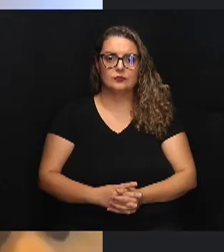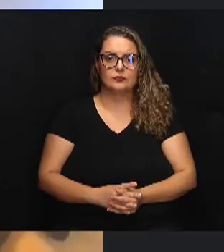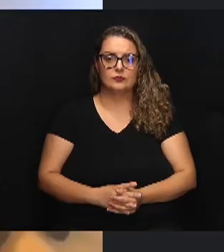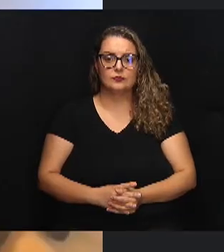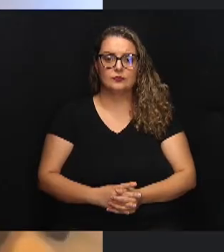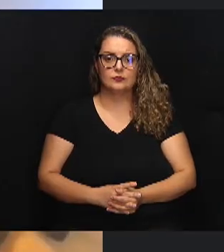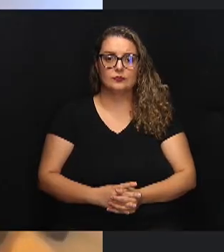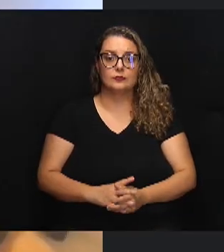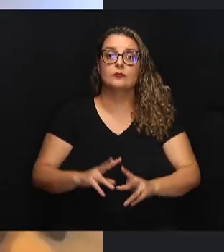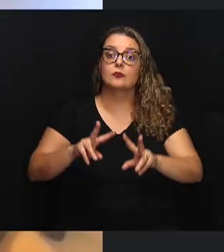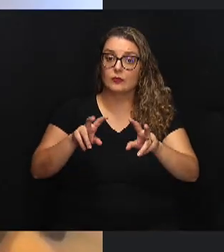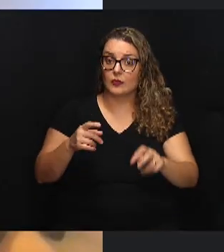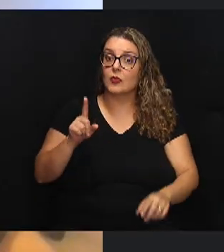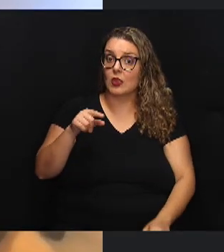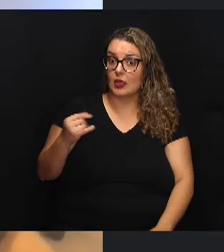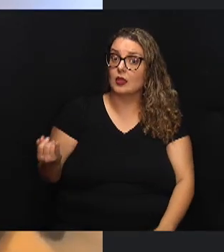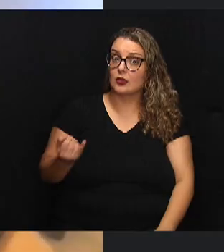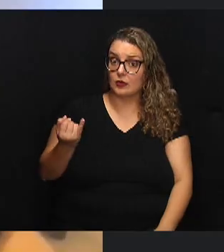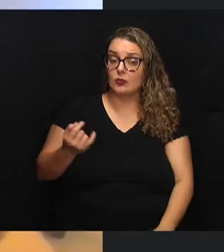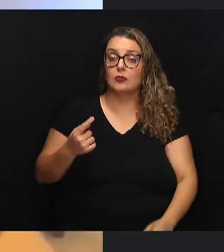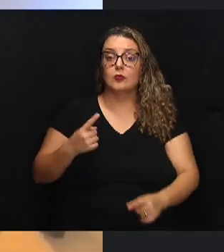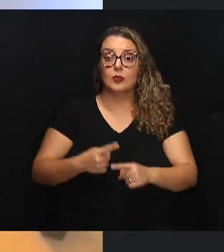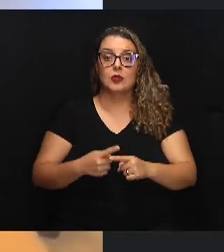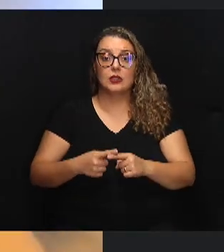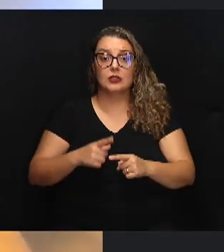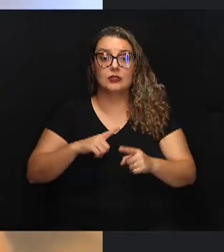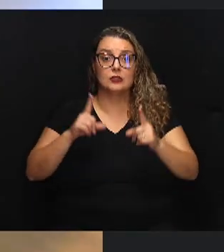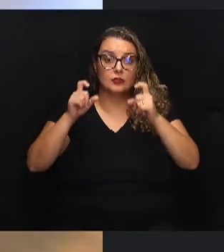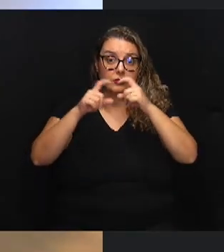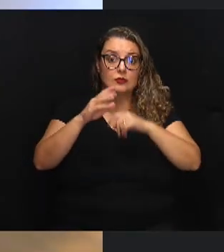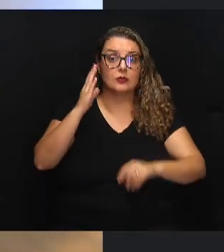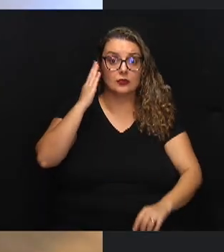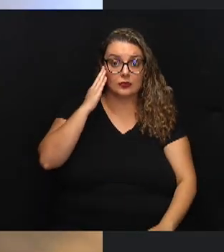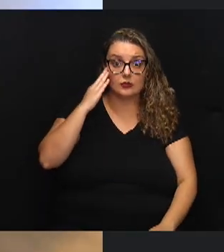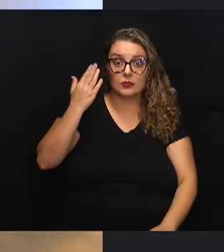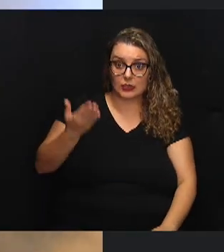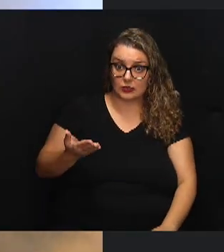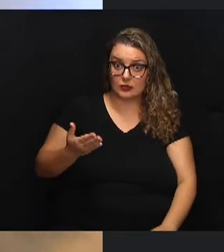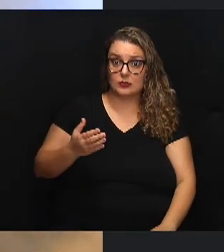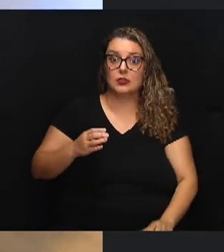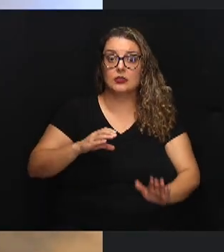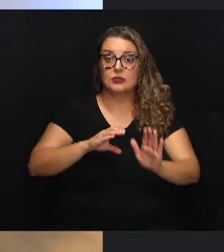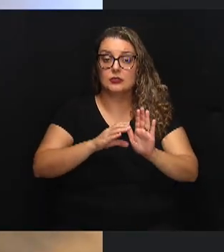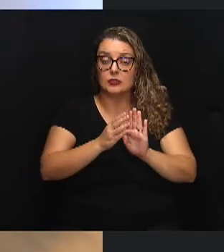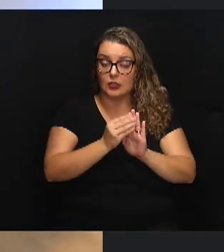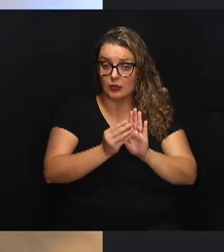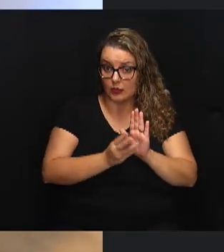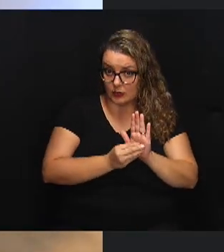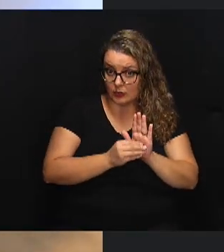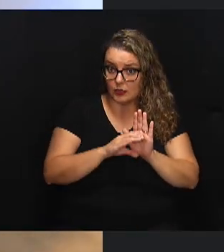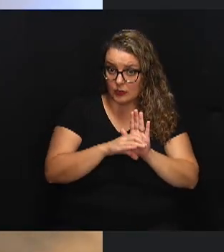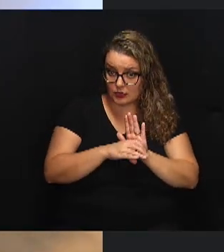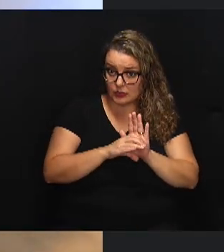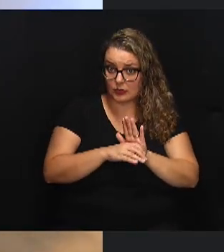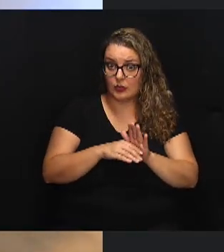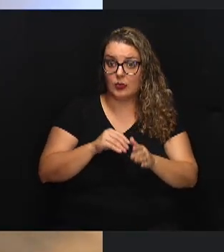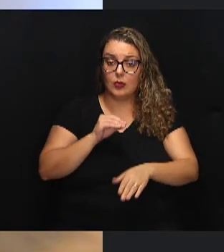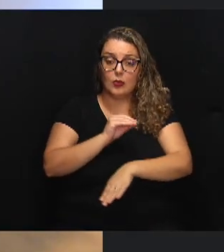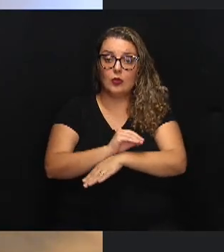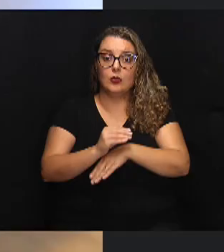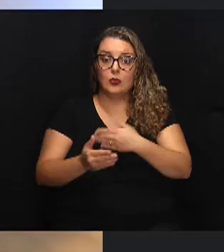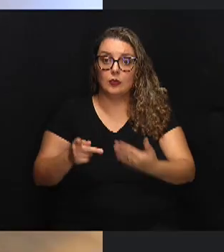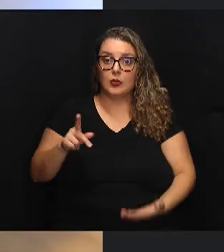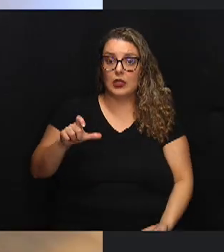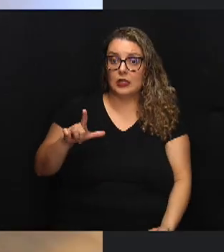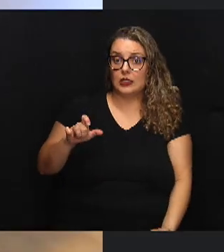É um tema muito importante porque existe uma dificuldade de entendimento desse conceito. Então vamos lá, o cuidado paliativo, ele não